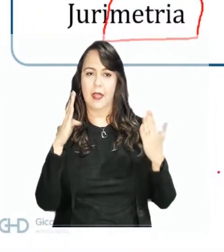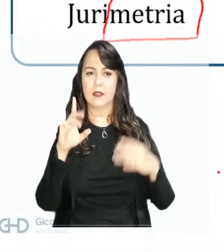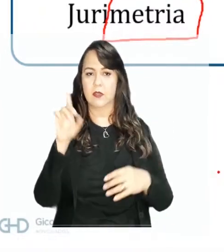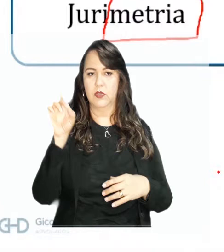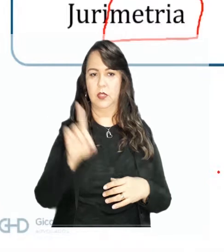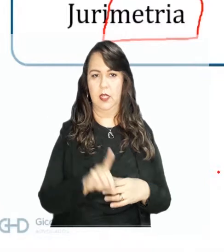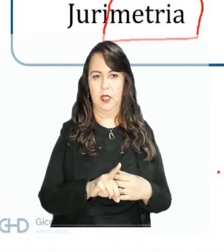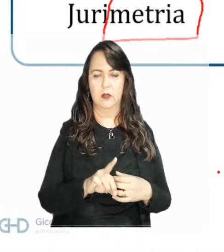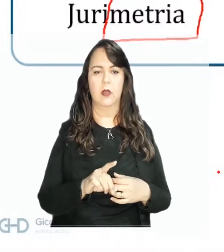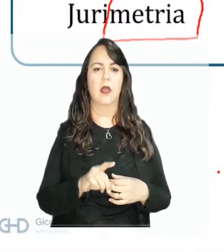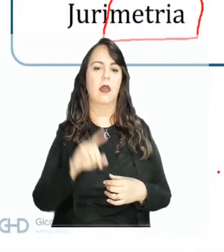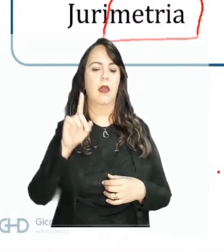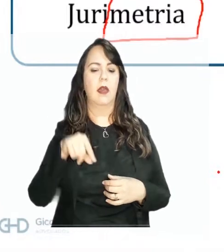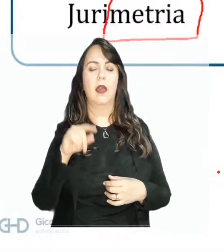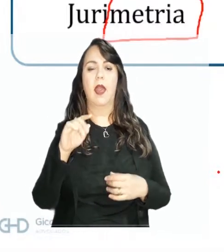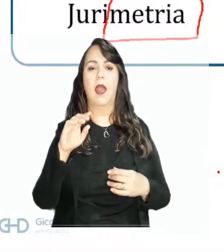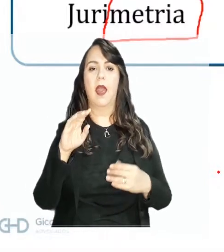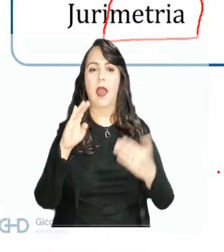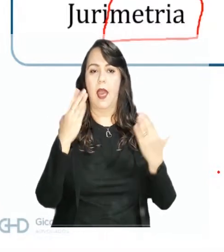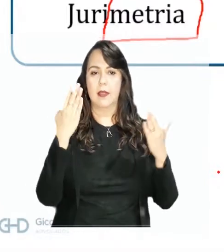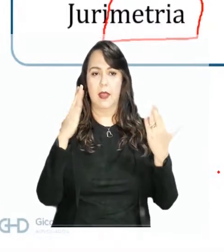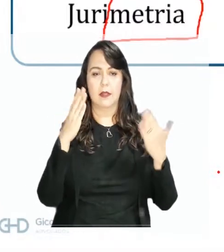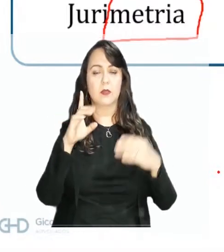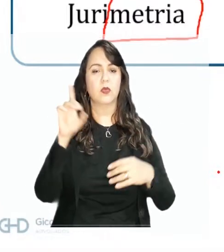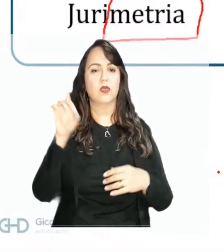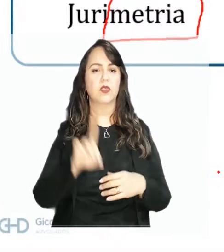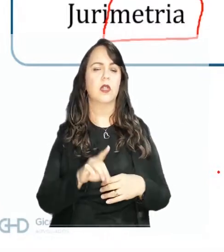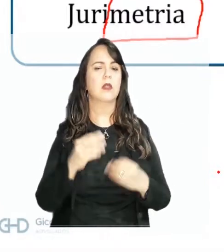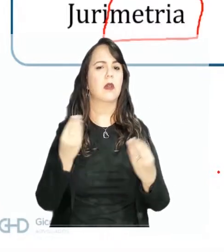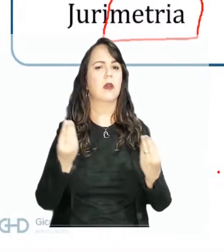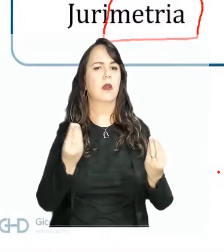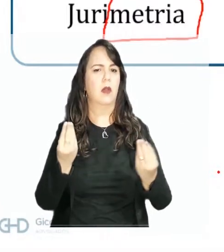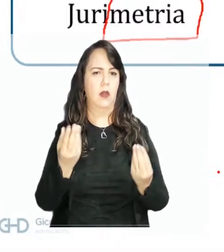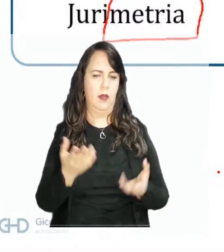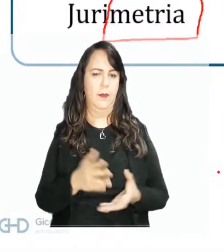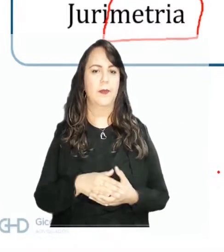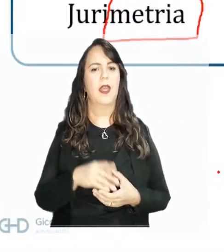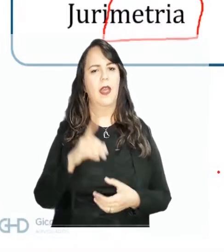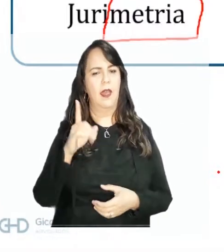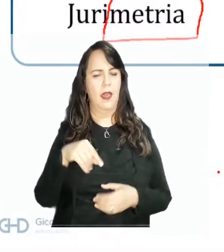direito, ela é uma teoria, uma metodologia